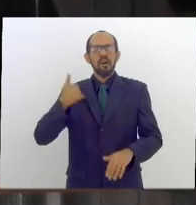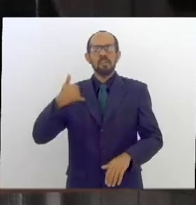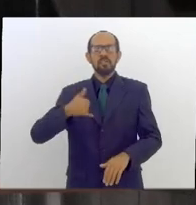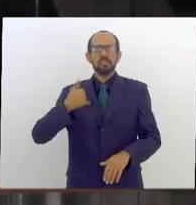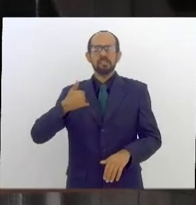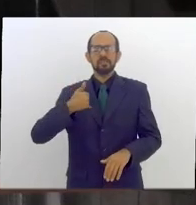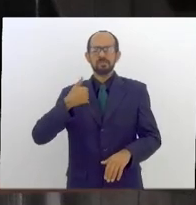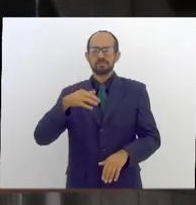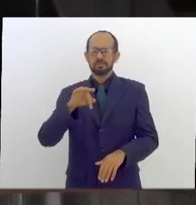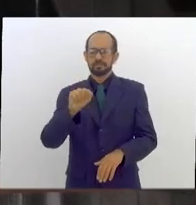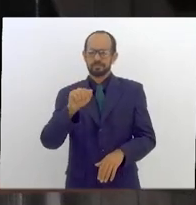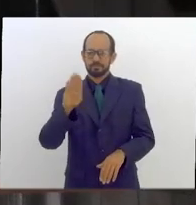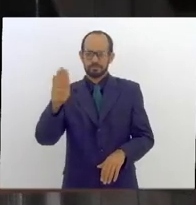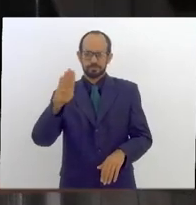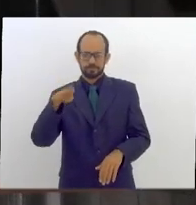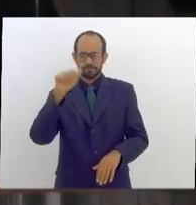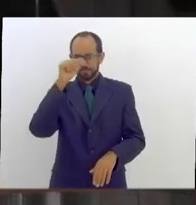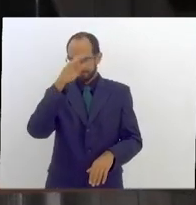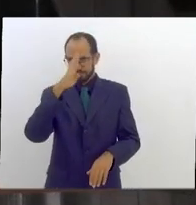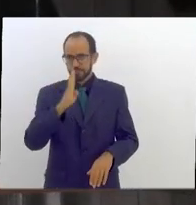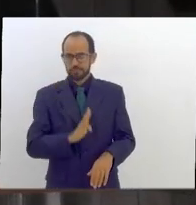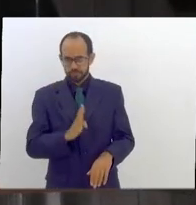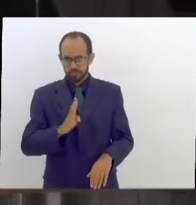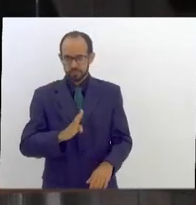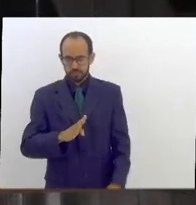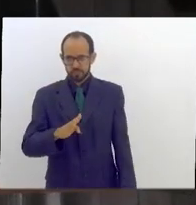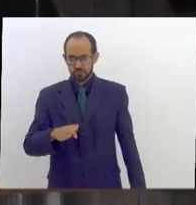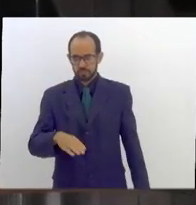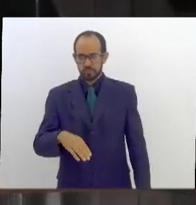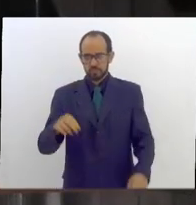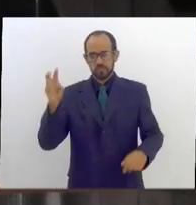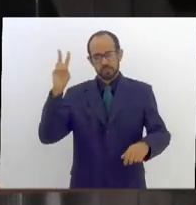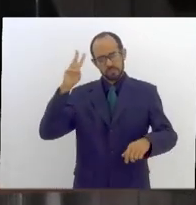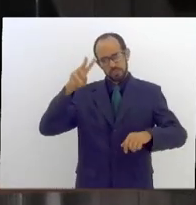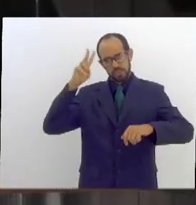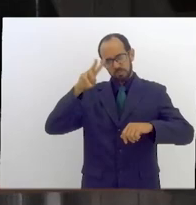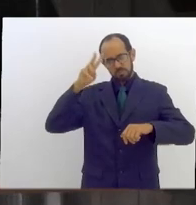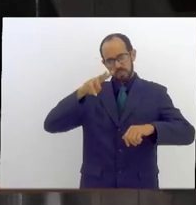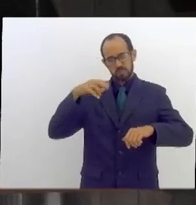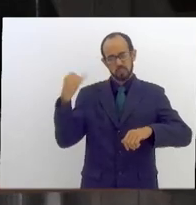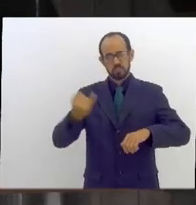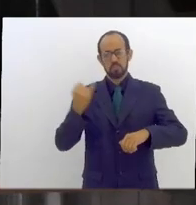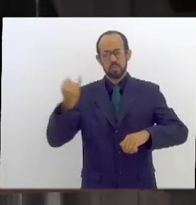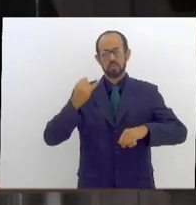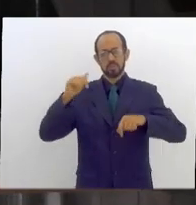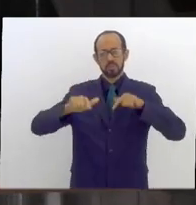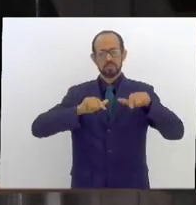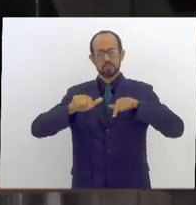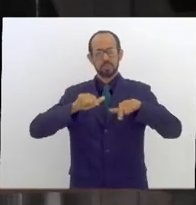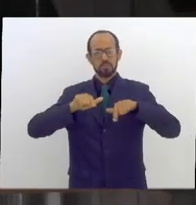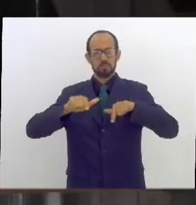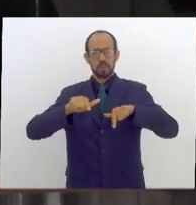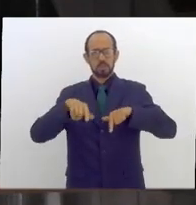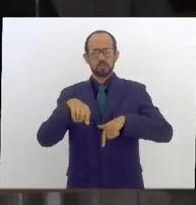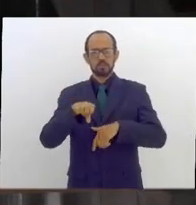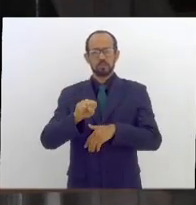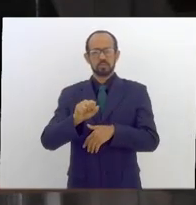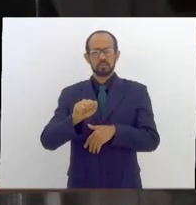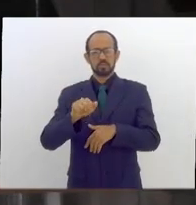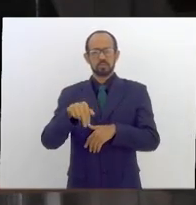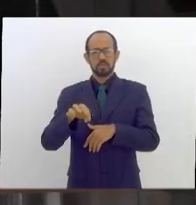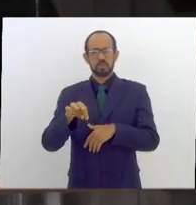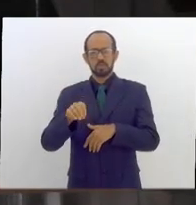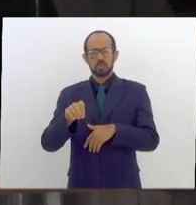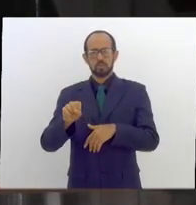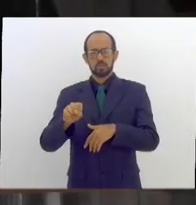Brasil afora, temos a honra de lembrar do valoroso brasileiro Santos Dumont, que na tarde